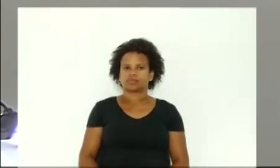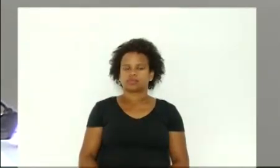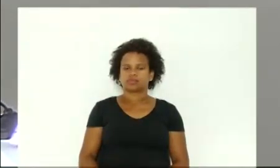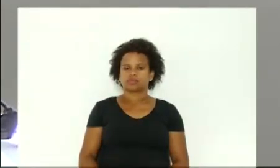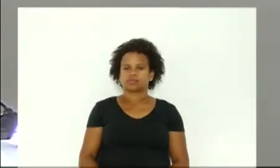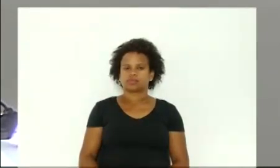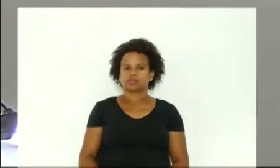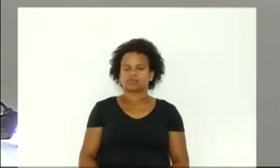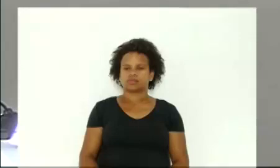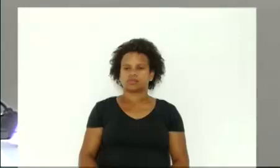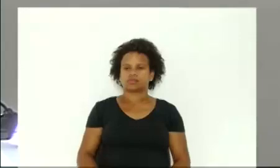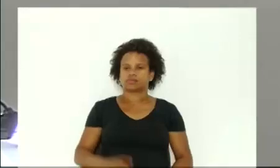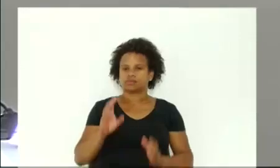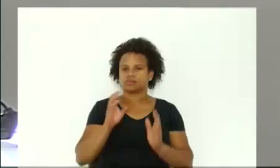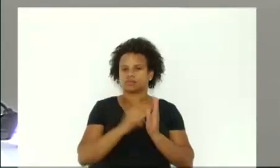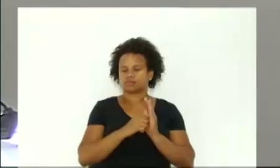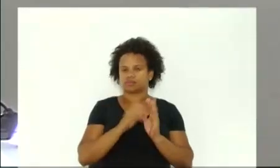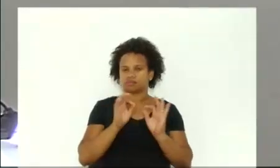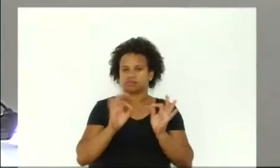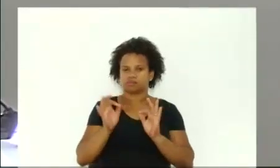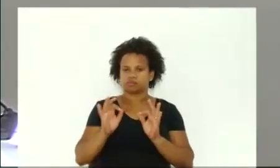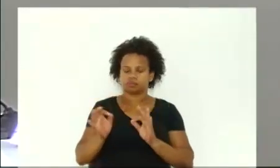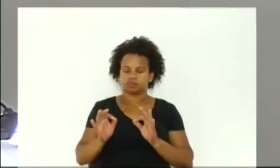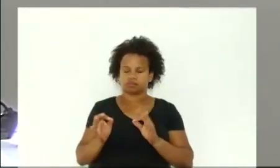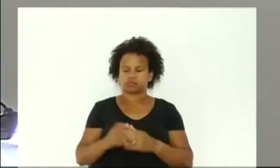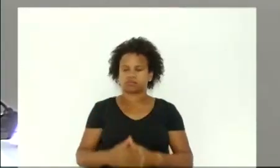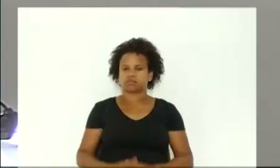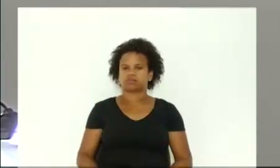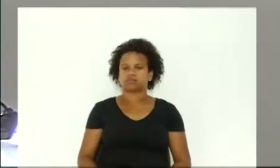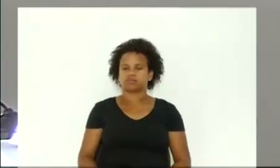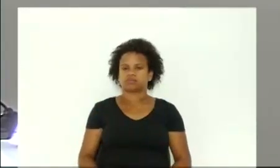Não havendo nenhum inscrito, vamos